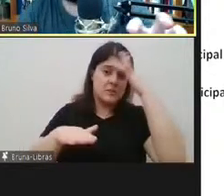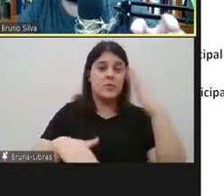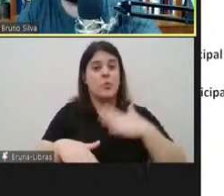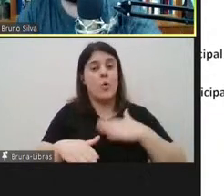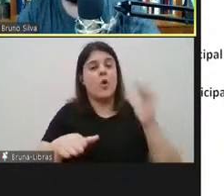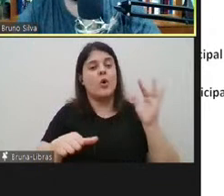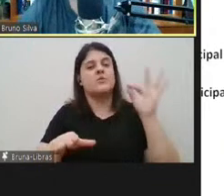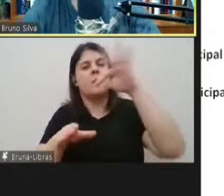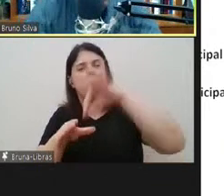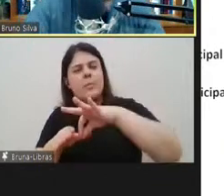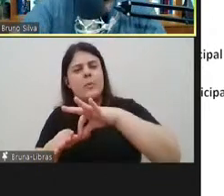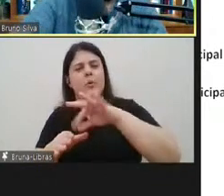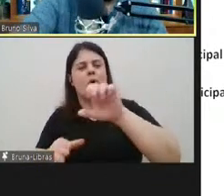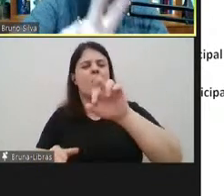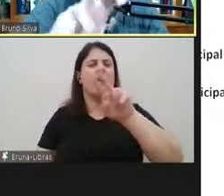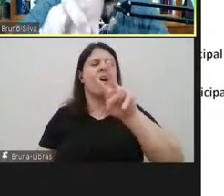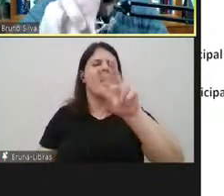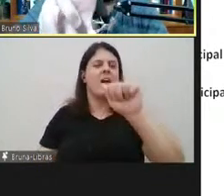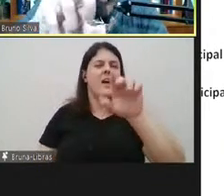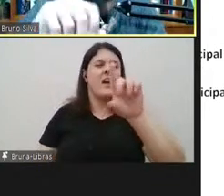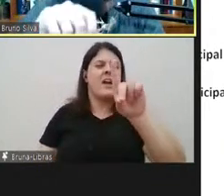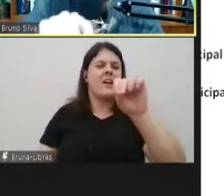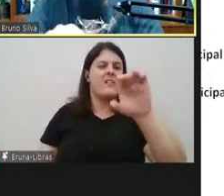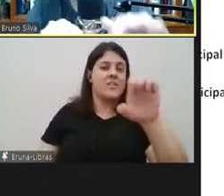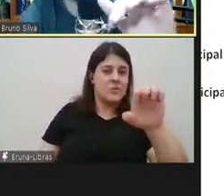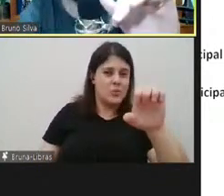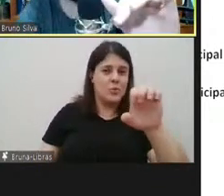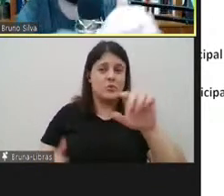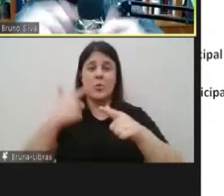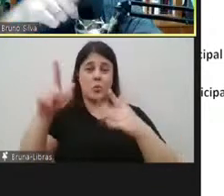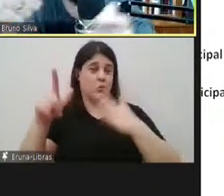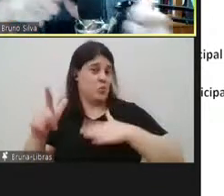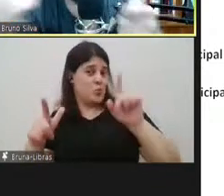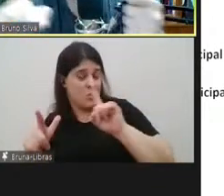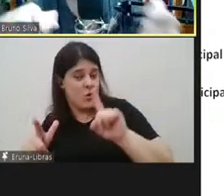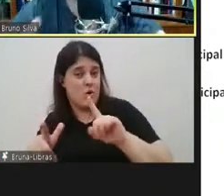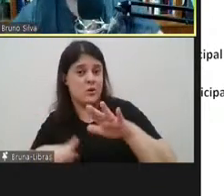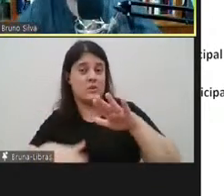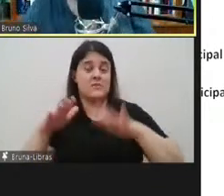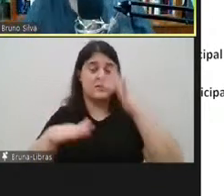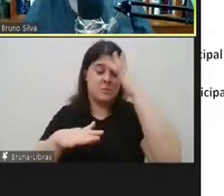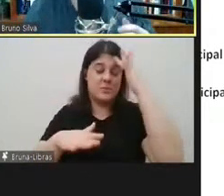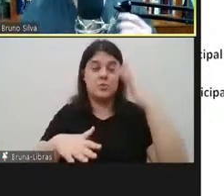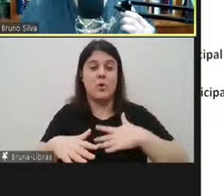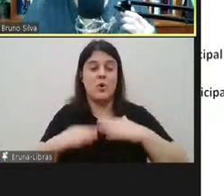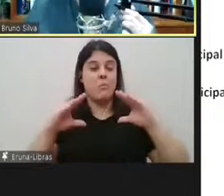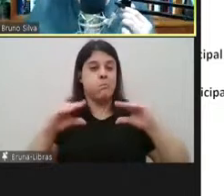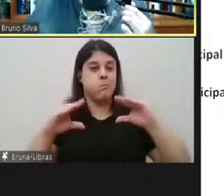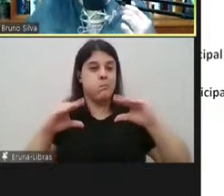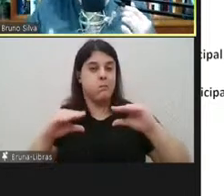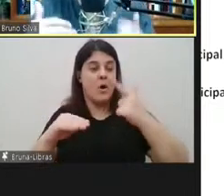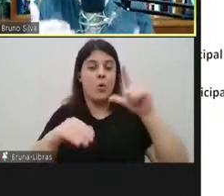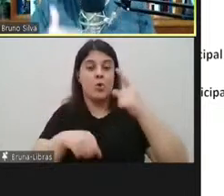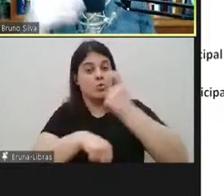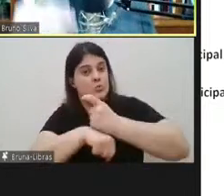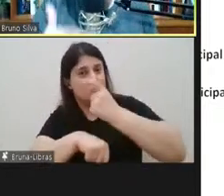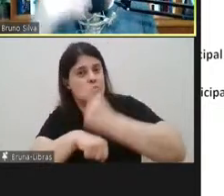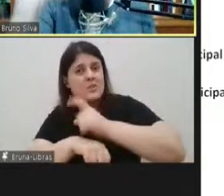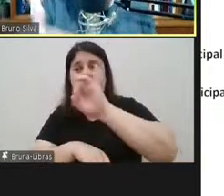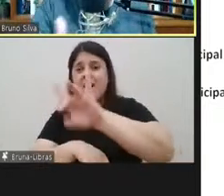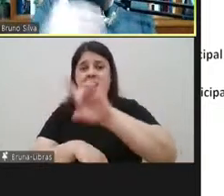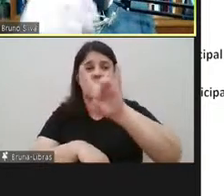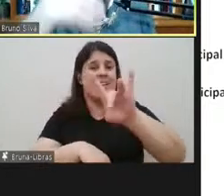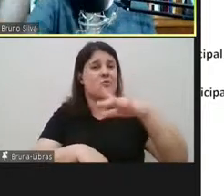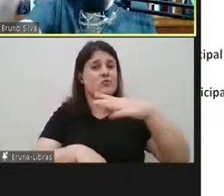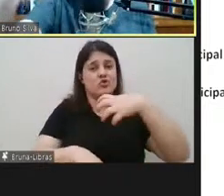elevador se o outro gosta um pouco mais docinho não gosto um pouco mais fofinho o outro gosta do bolo mais peneirar Dinho hora de fazer o quer dizer cada um